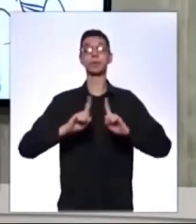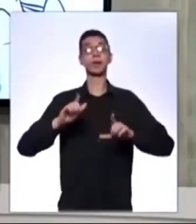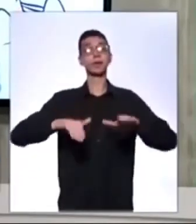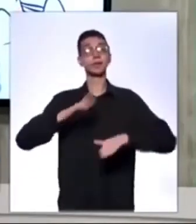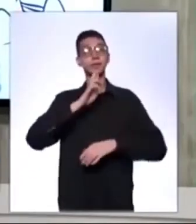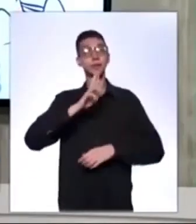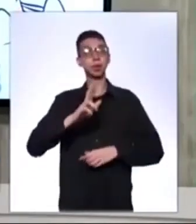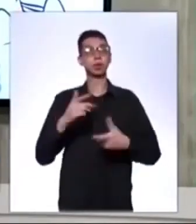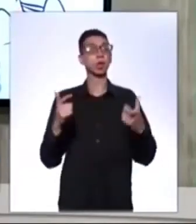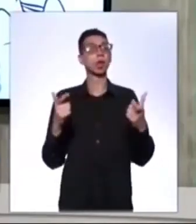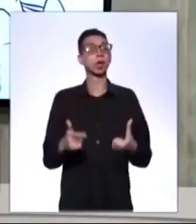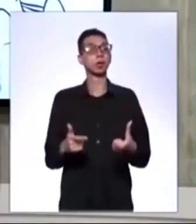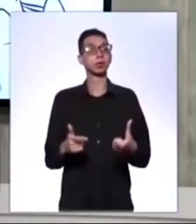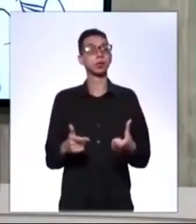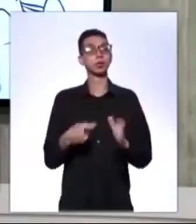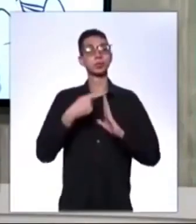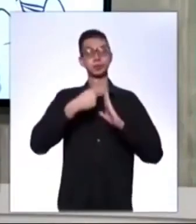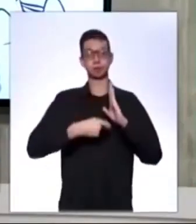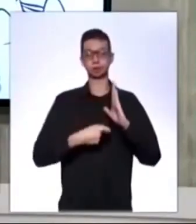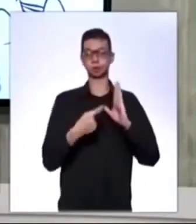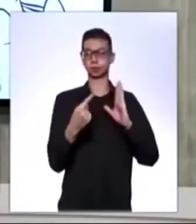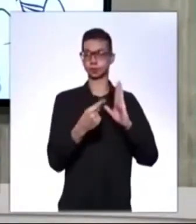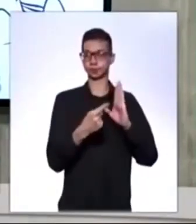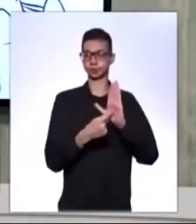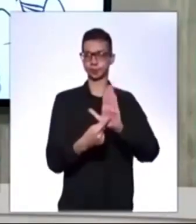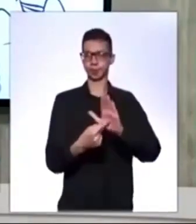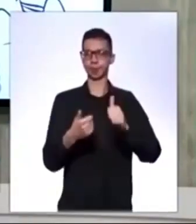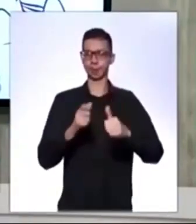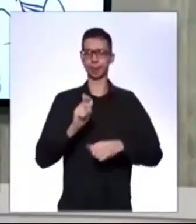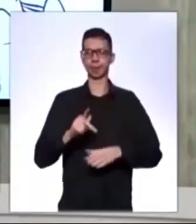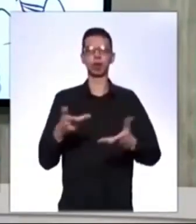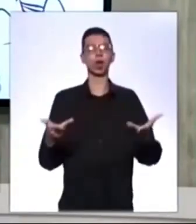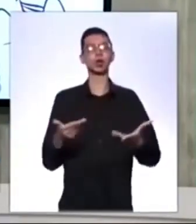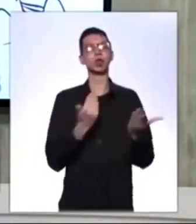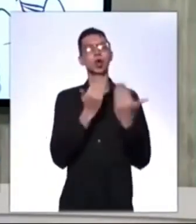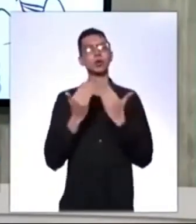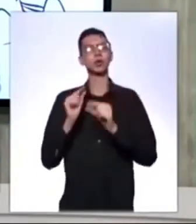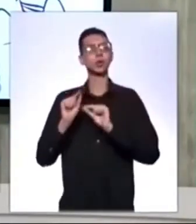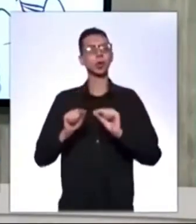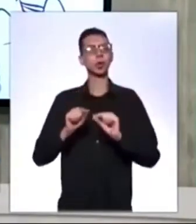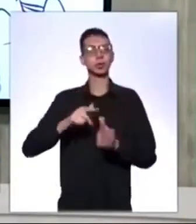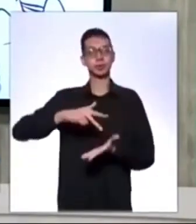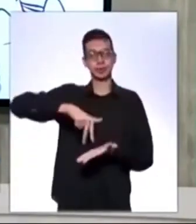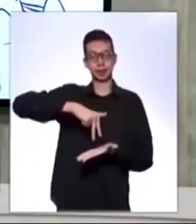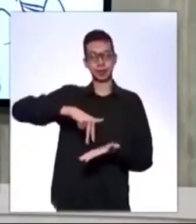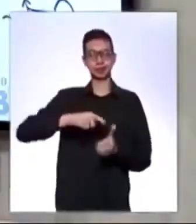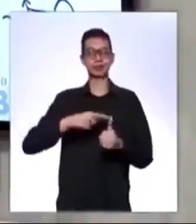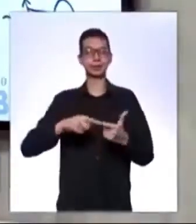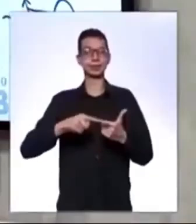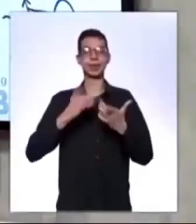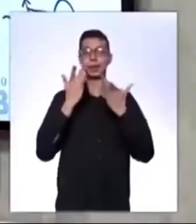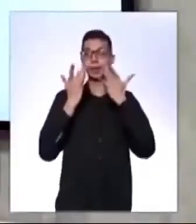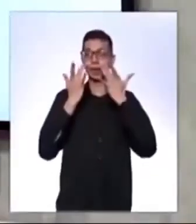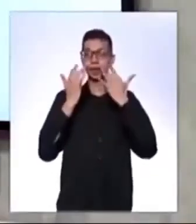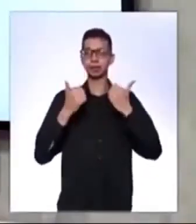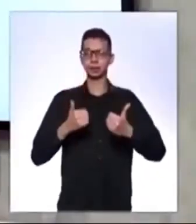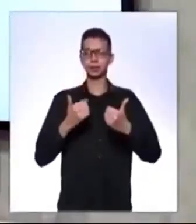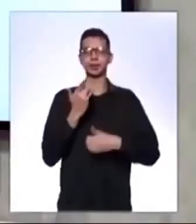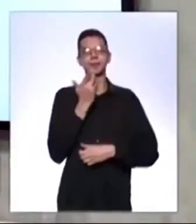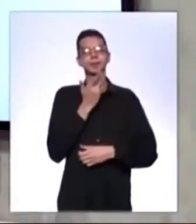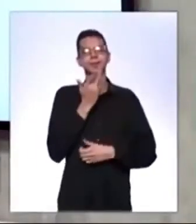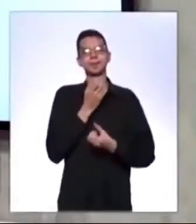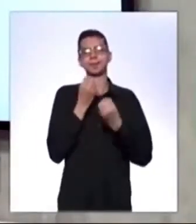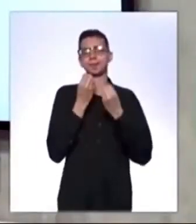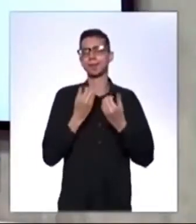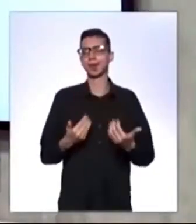está lá no texto que ele te apresenta, tá bom? Hoje nós vamos conversar um pouquinho então sobre cinema, sobre dança e teatro, tá bom? Uma parte bem gostosa, olha